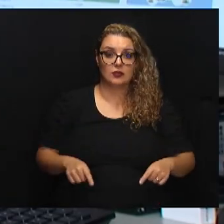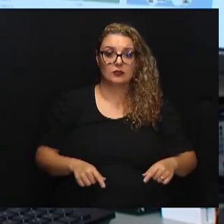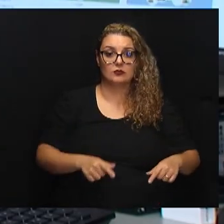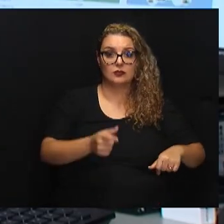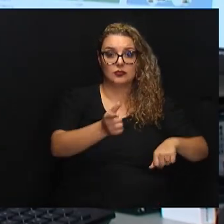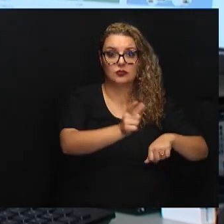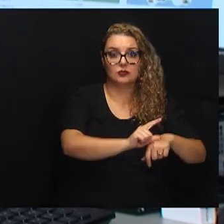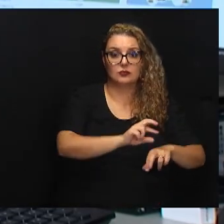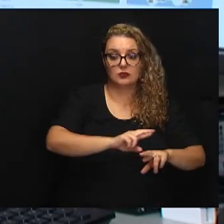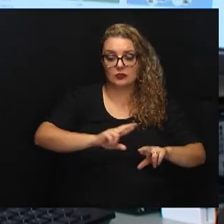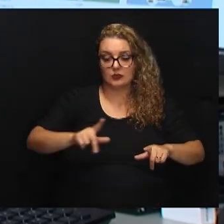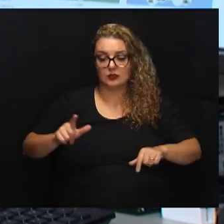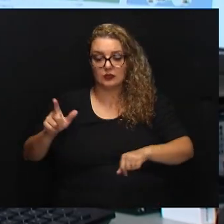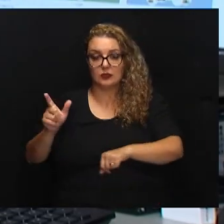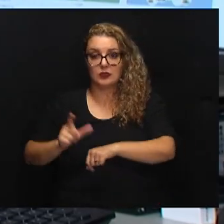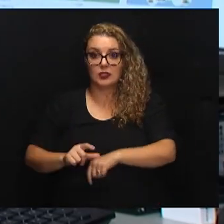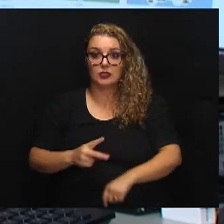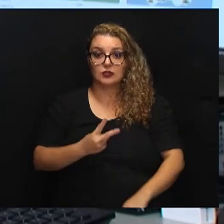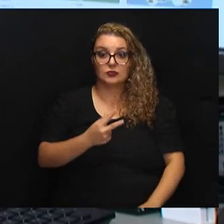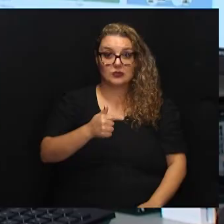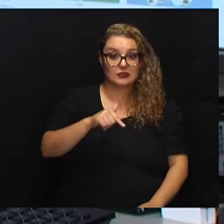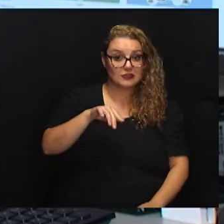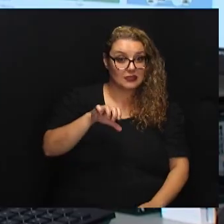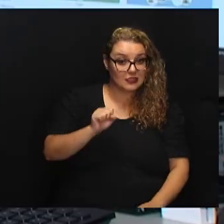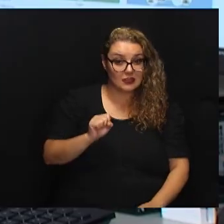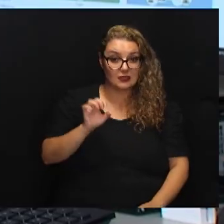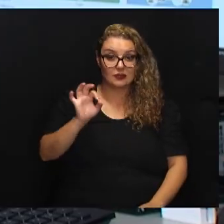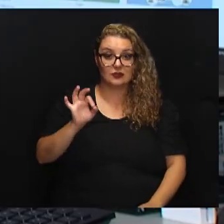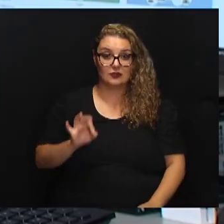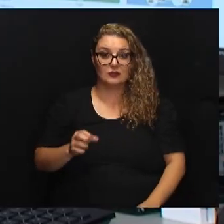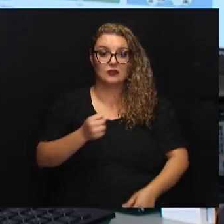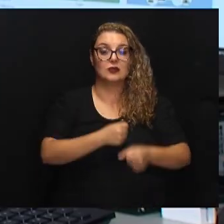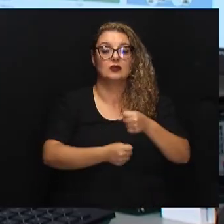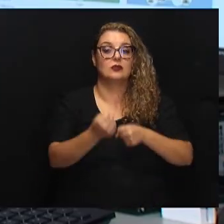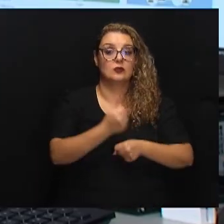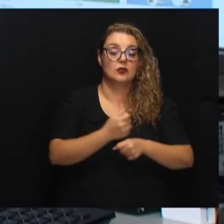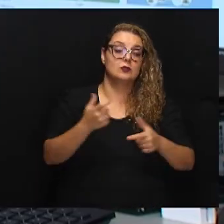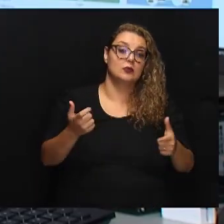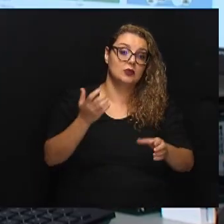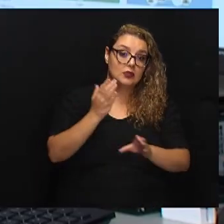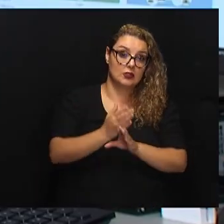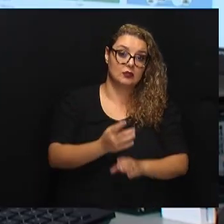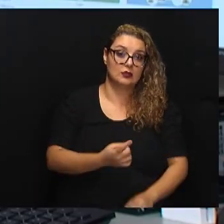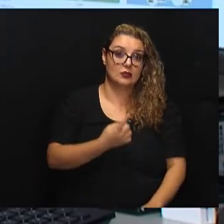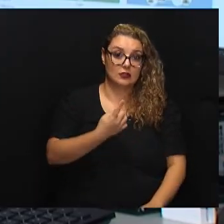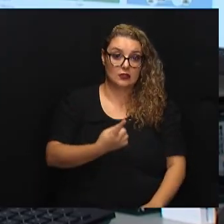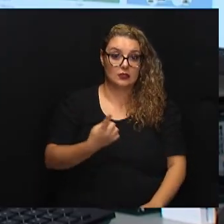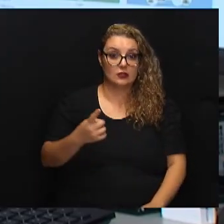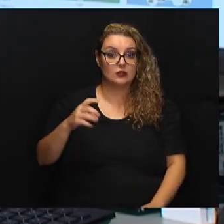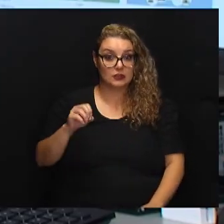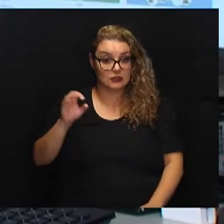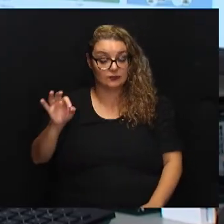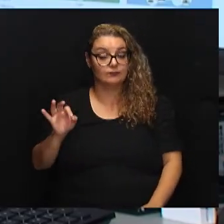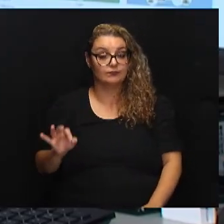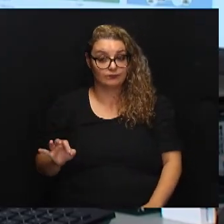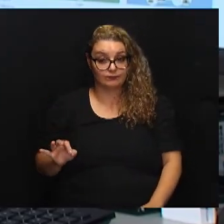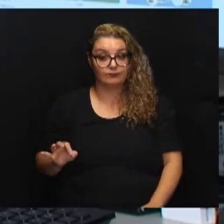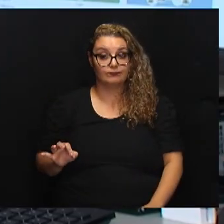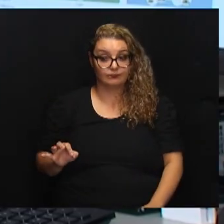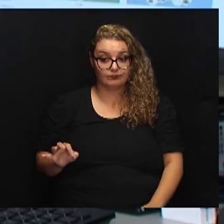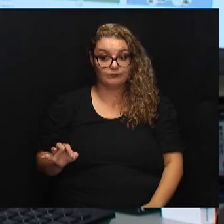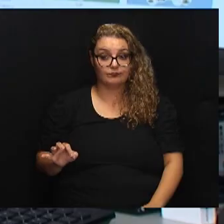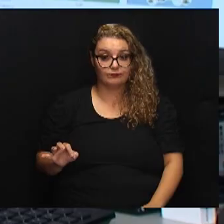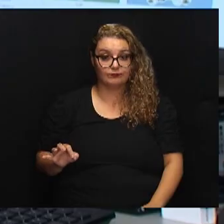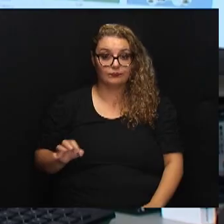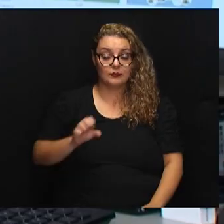para outro 278%. Ano passado a maior variação que nós encontramos foi de 110%.